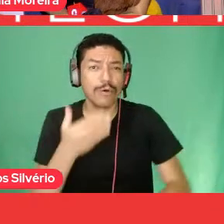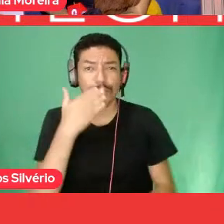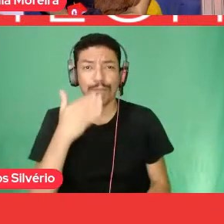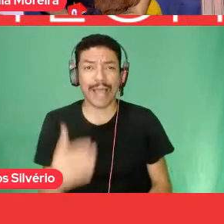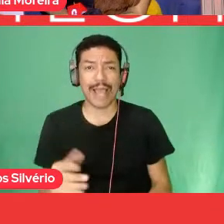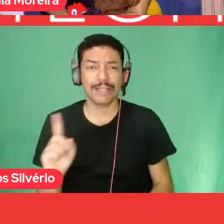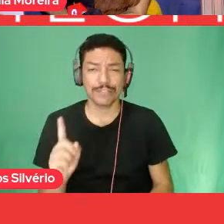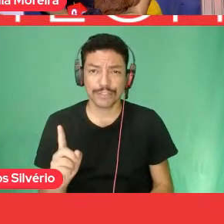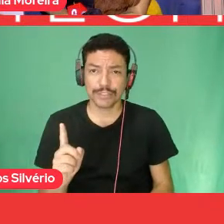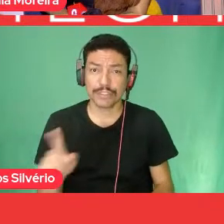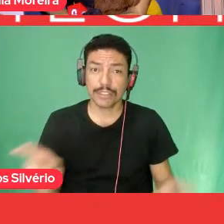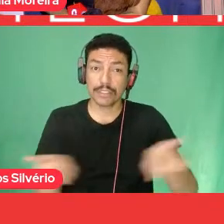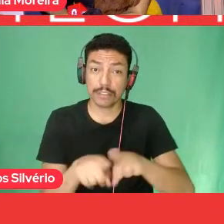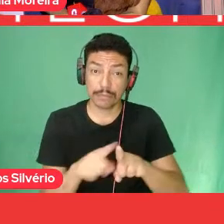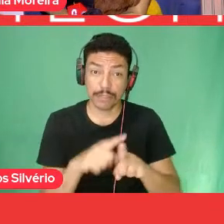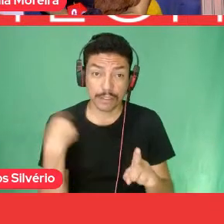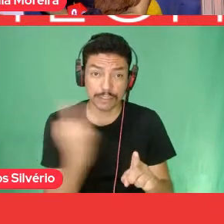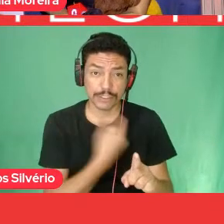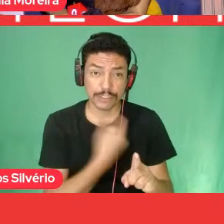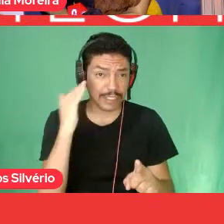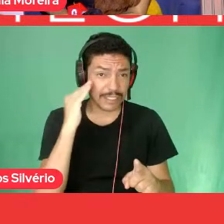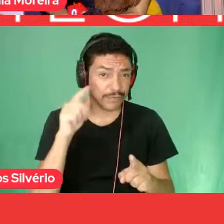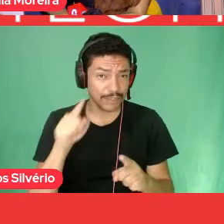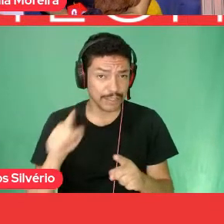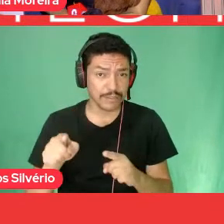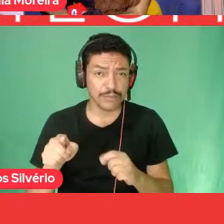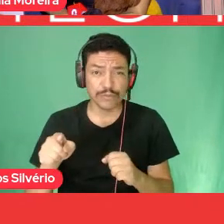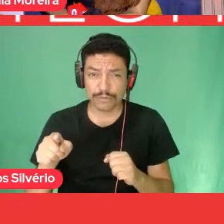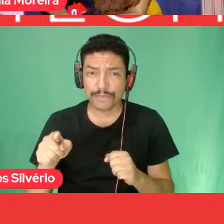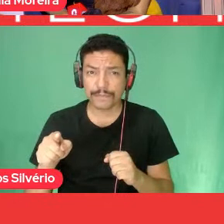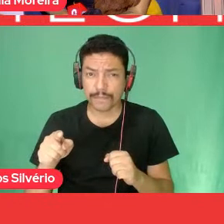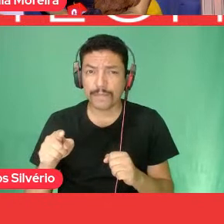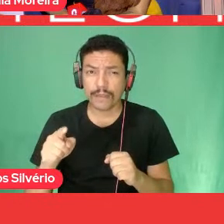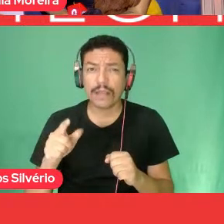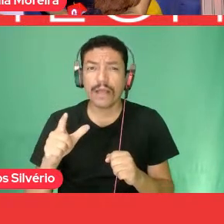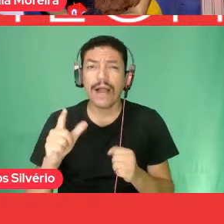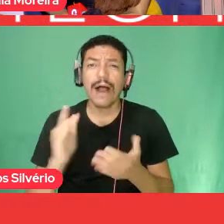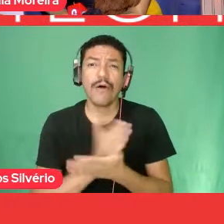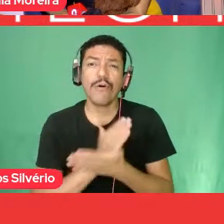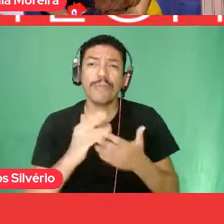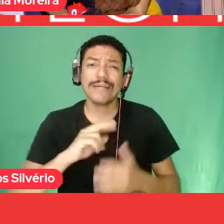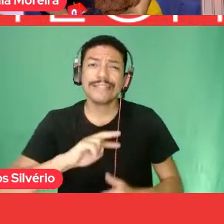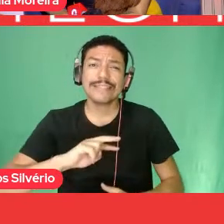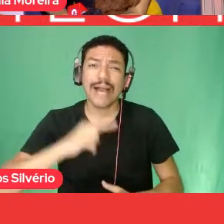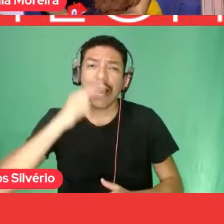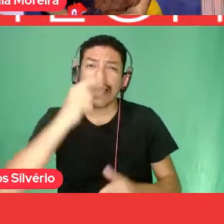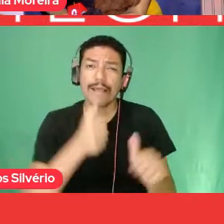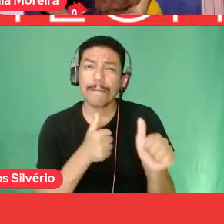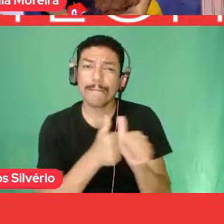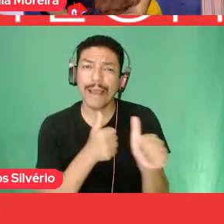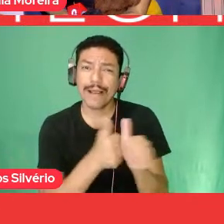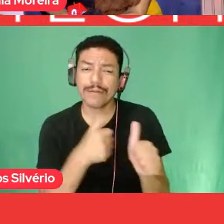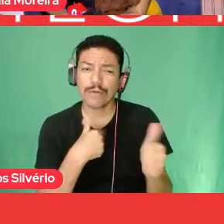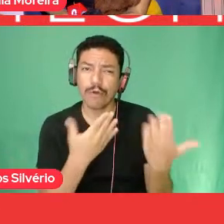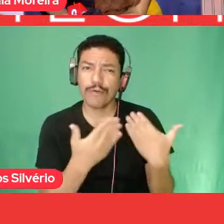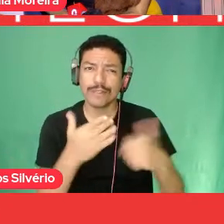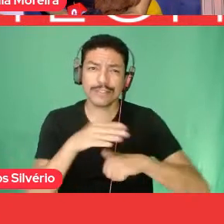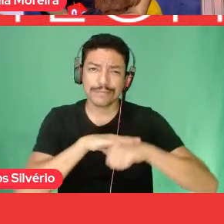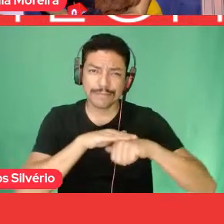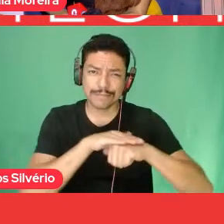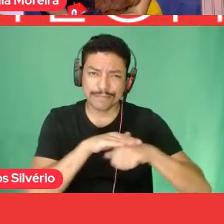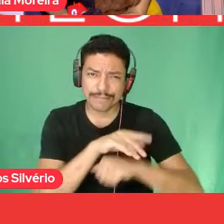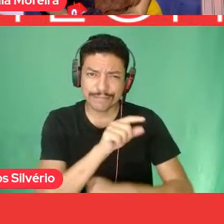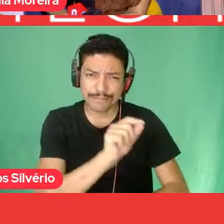E entendendo isso, né, inclusive com algumas carreiras próximas que eu tive o grande prazer de conversar e acompanhar, né,